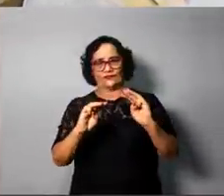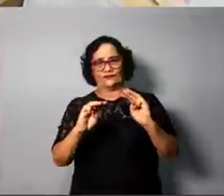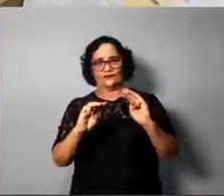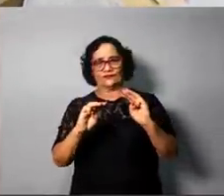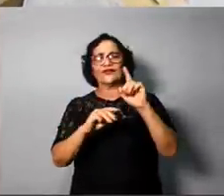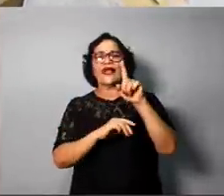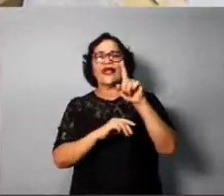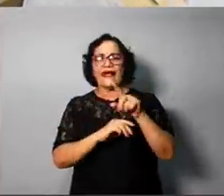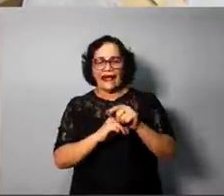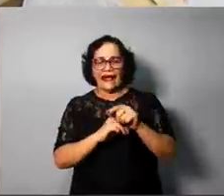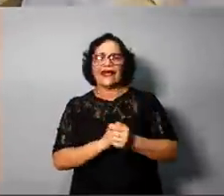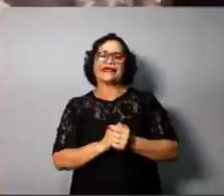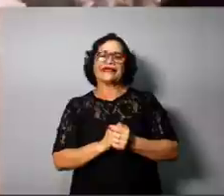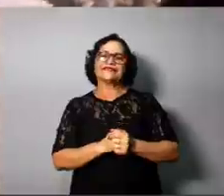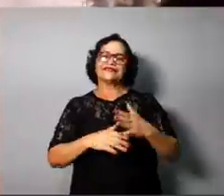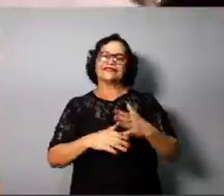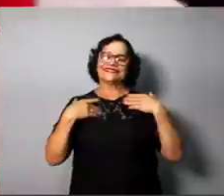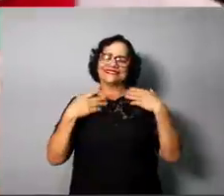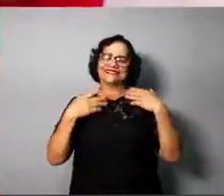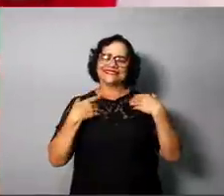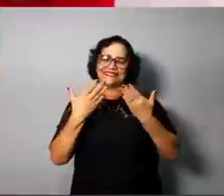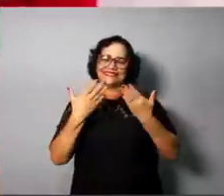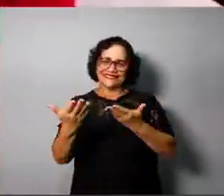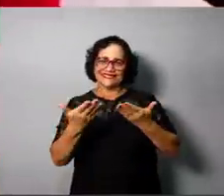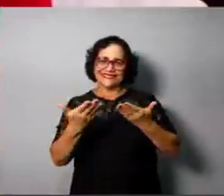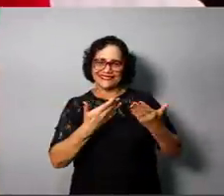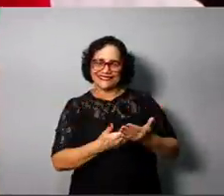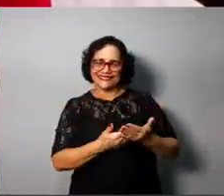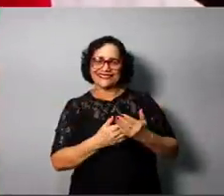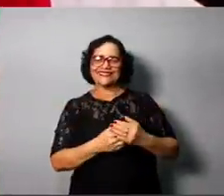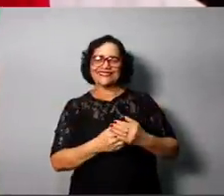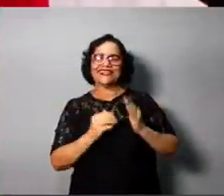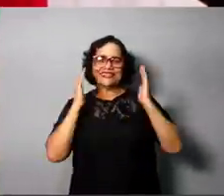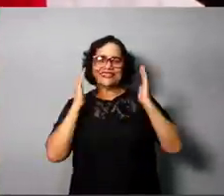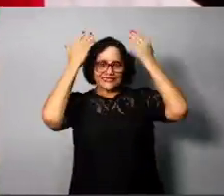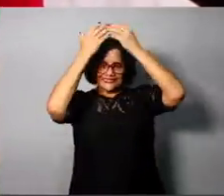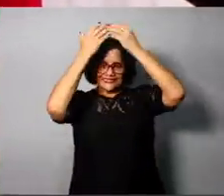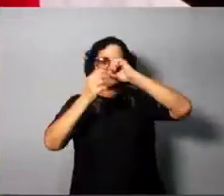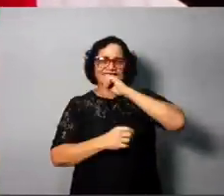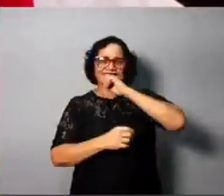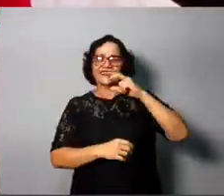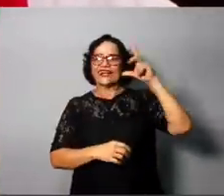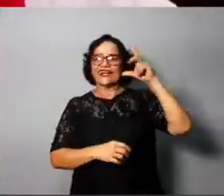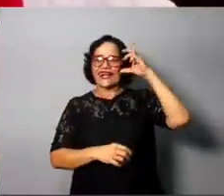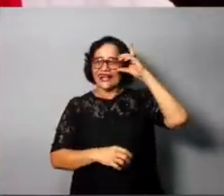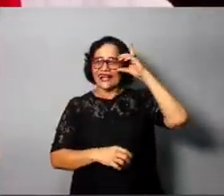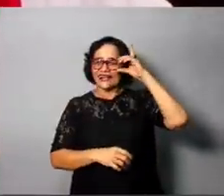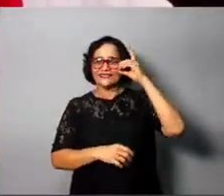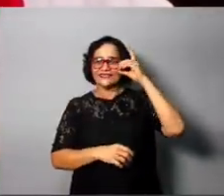essa alegria que nós queremos recebê-lo. Dom Carlos, seja muito bem-vindo entre nós.